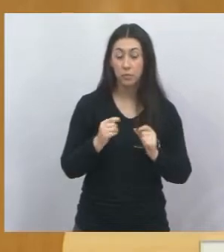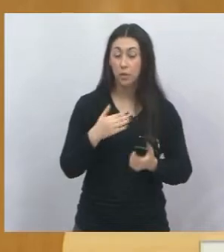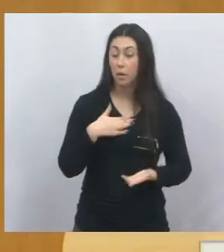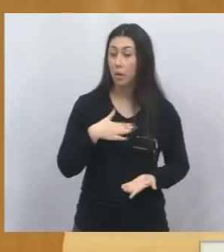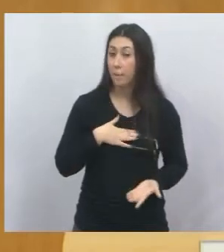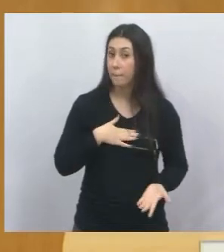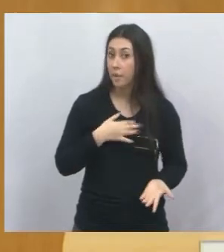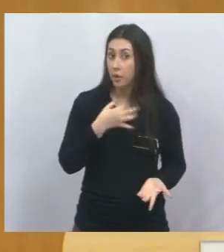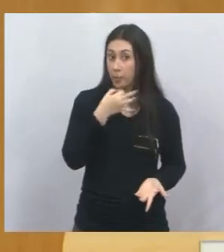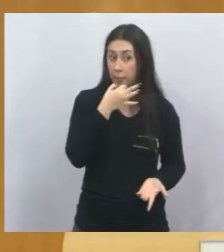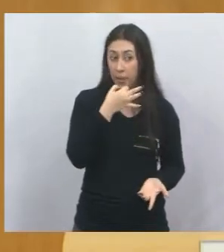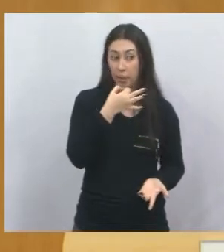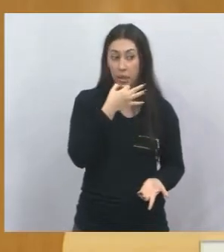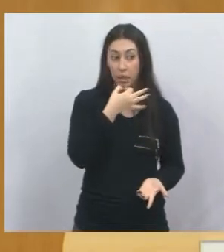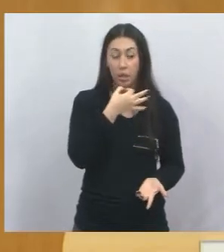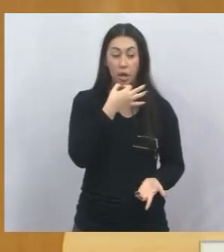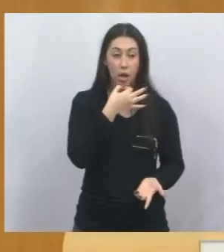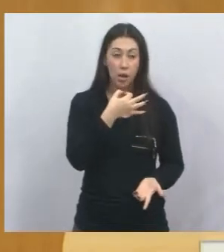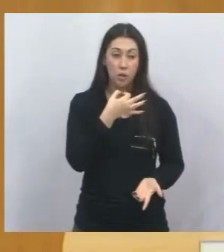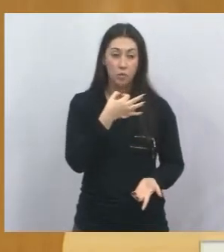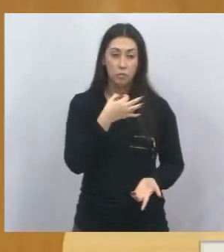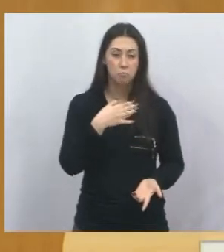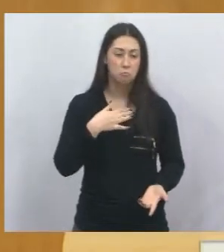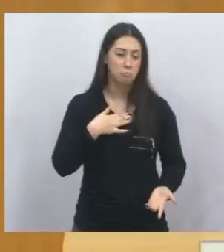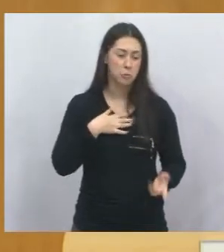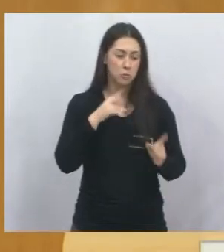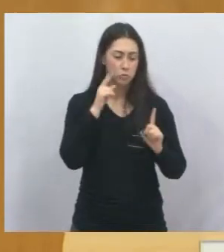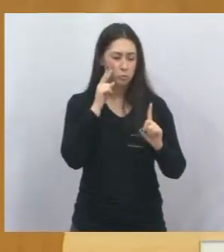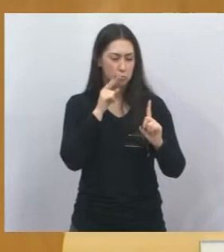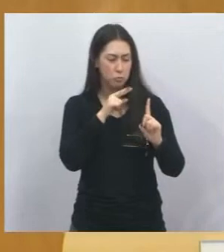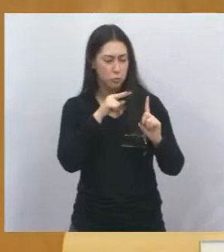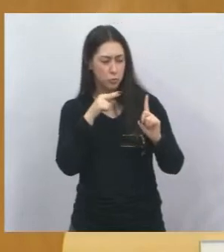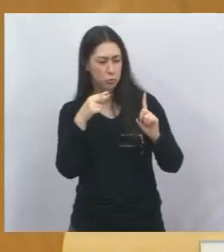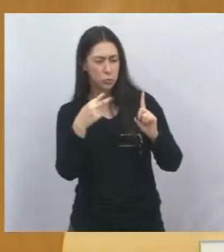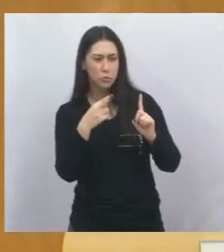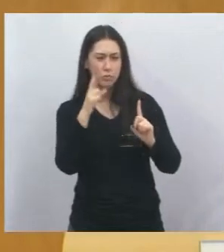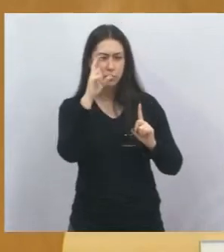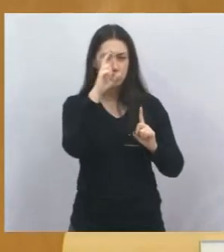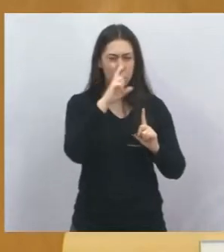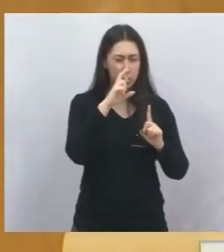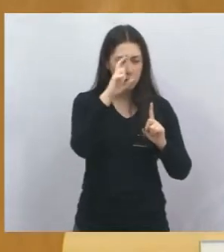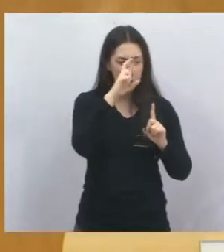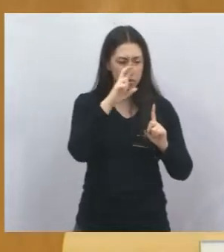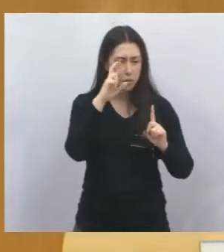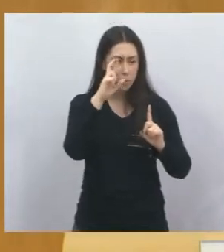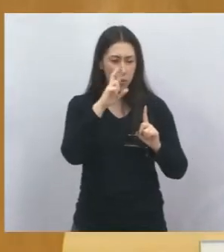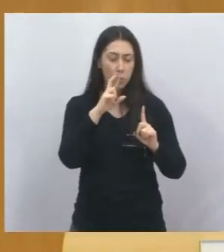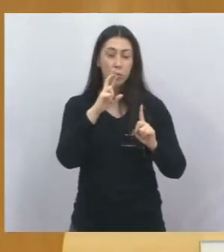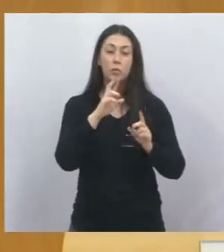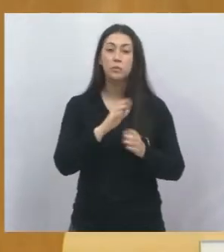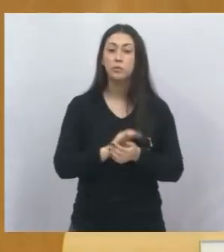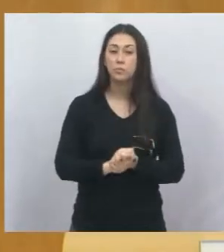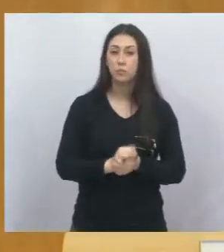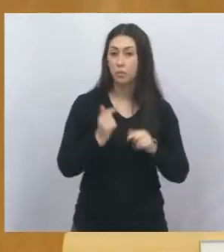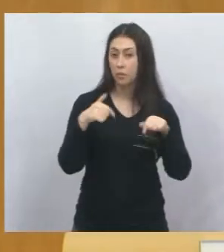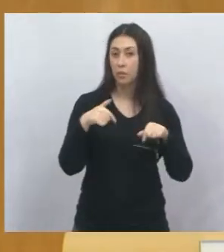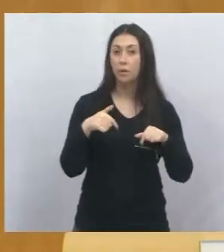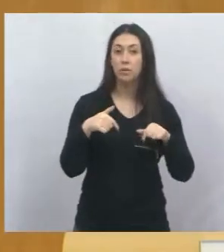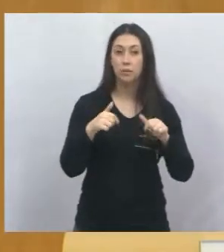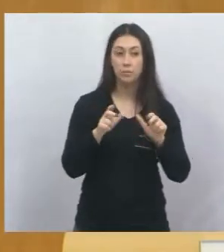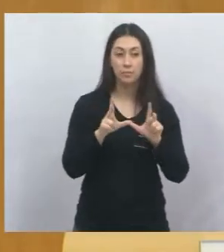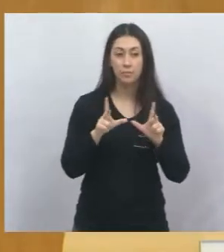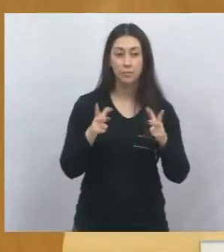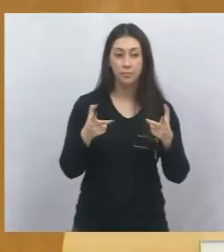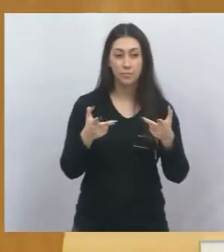ver, né, no meu olhar de fiscalizador, né, dessa casa e